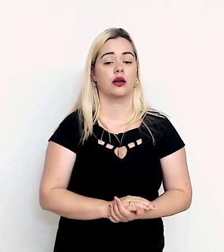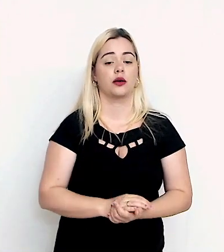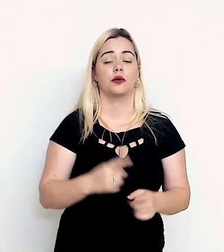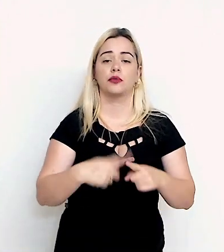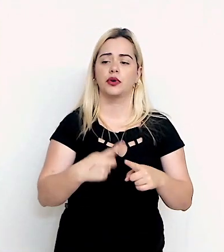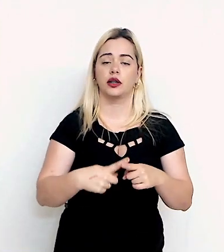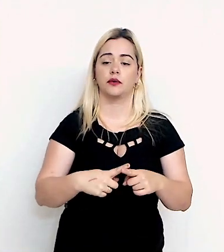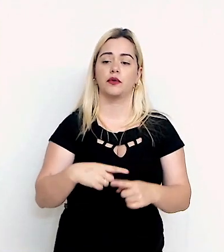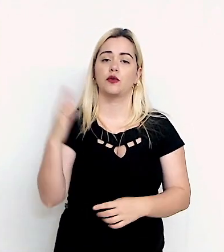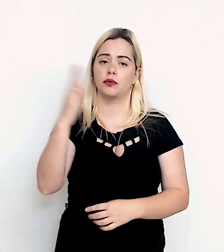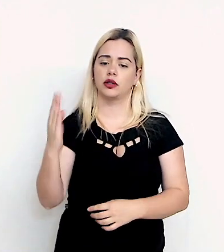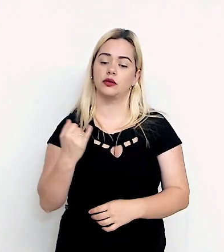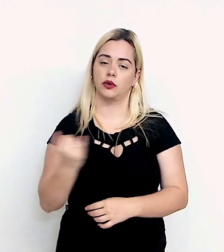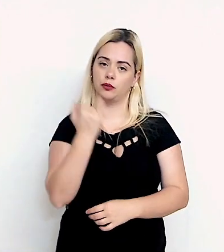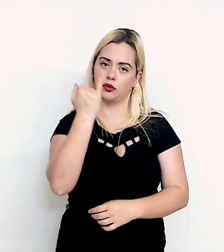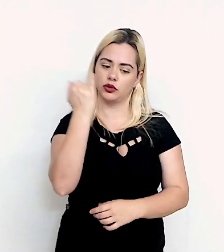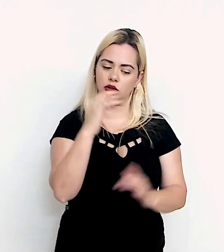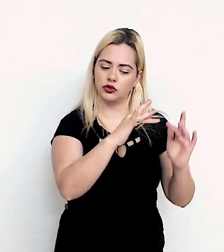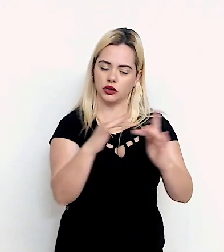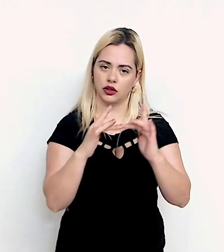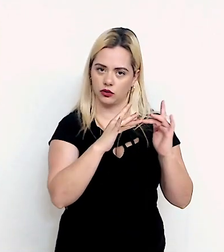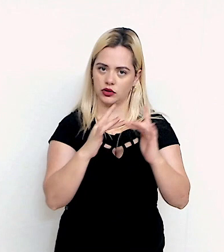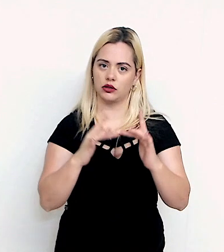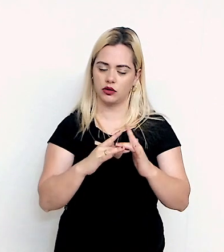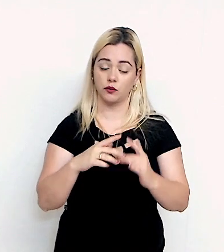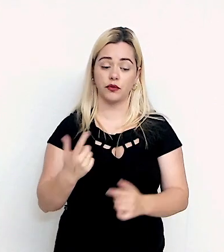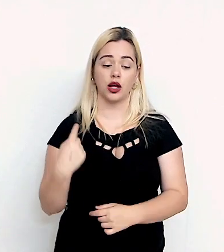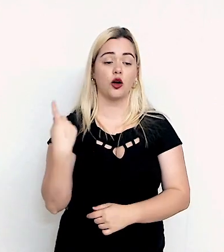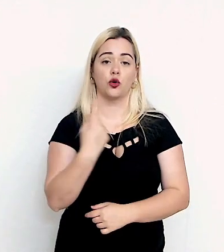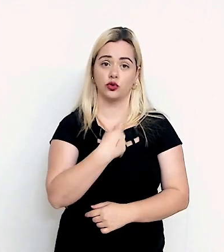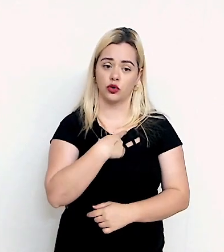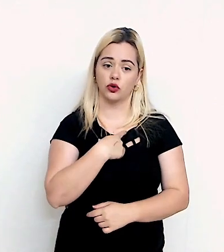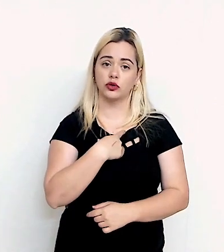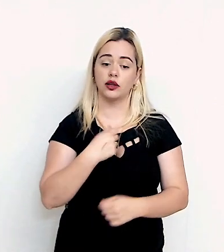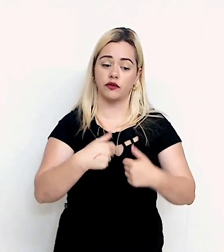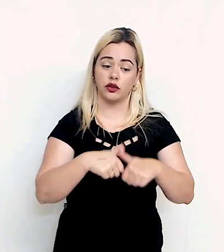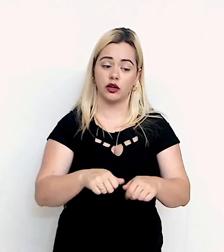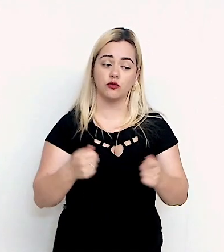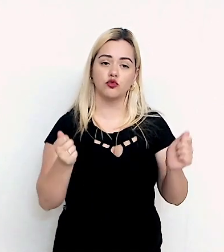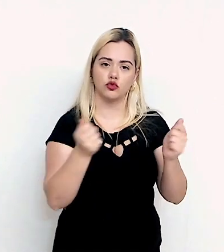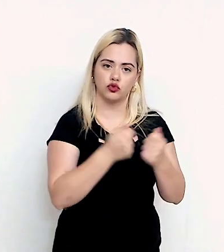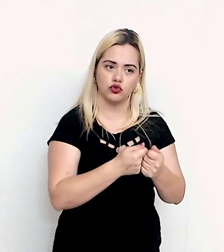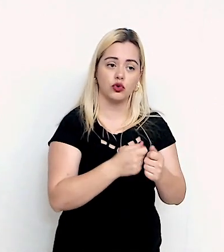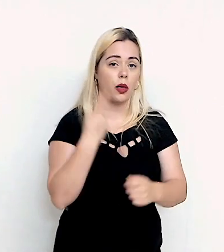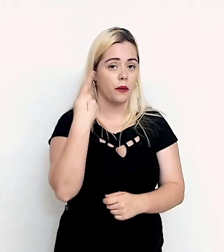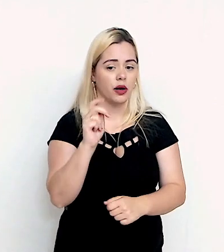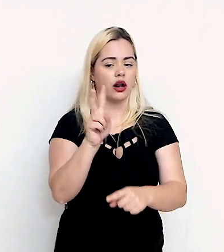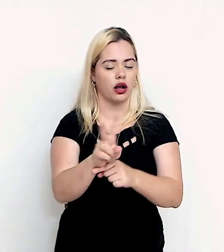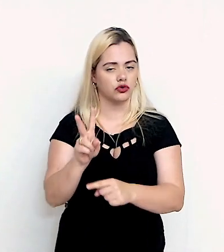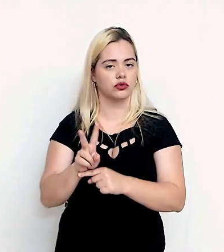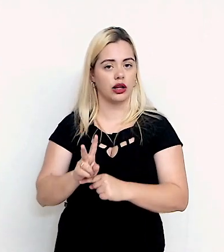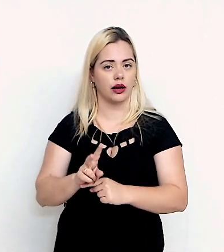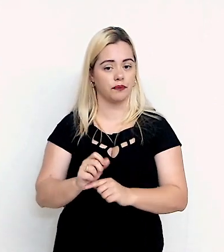negociações como eu falei é tamos ali para dar nossa contribuição é claro que defenderemos